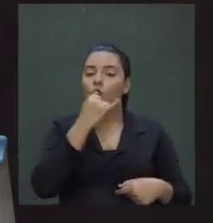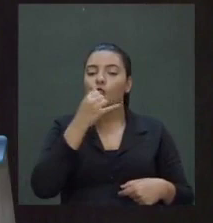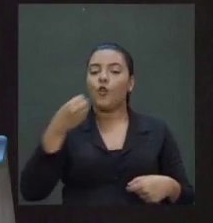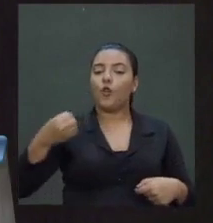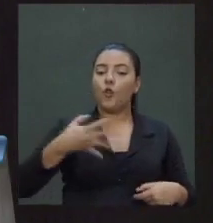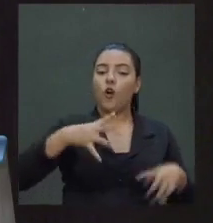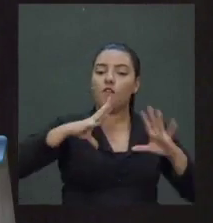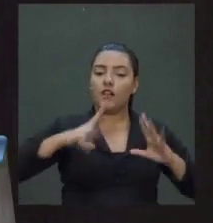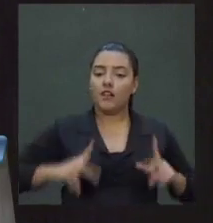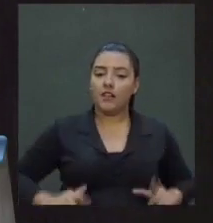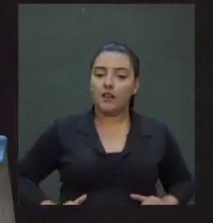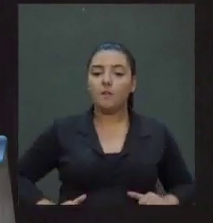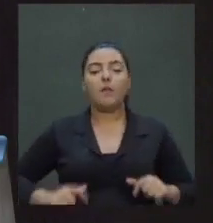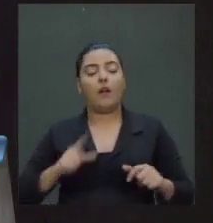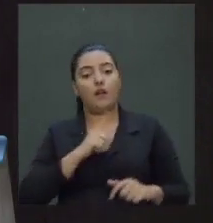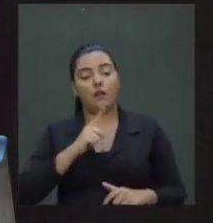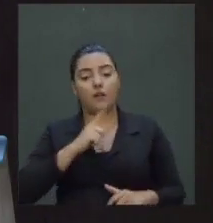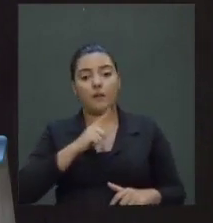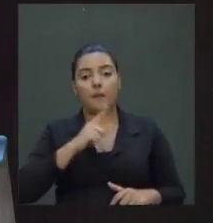invés de chamar